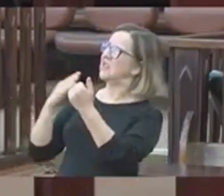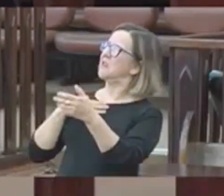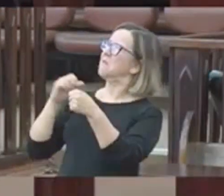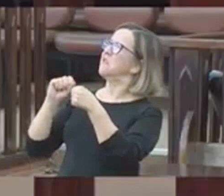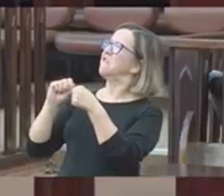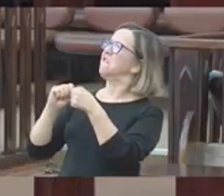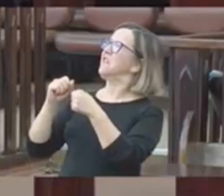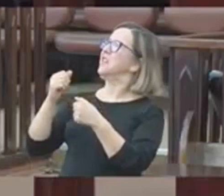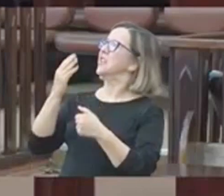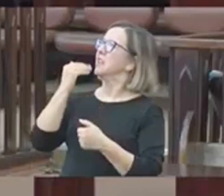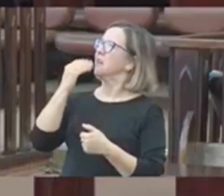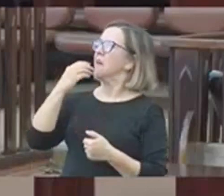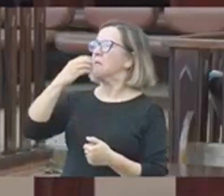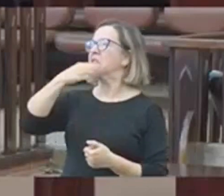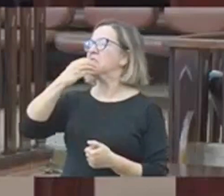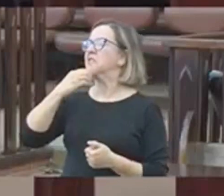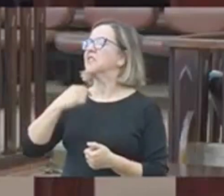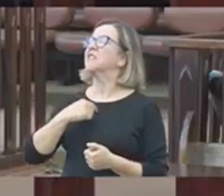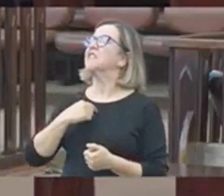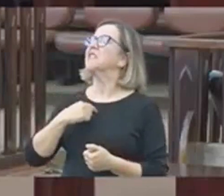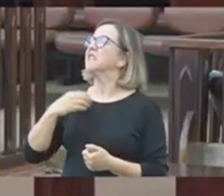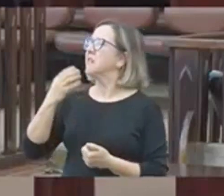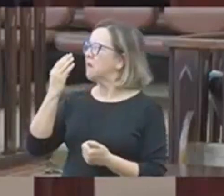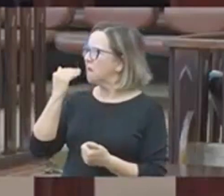fruto. E eu comi.